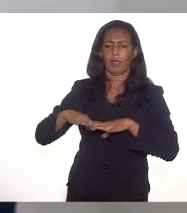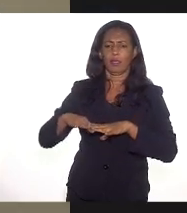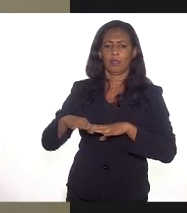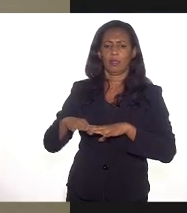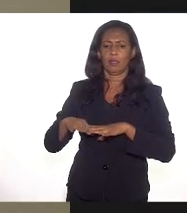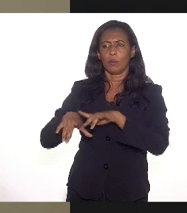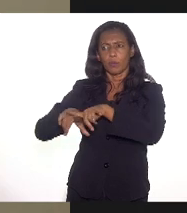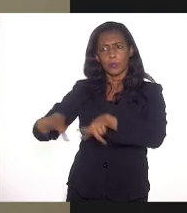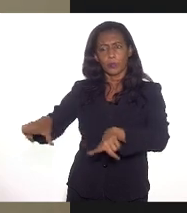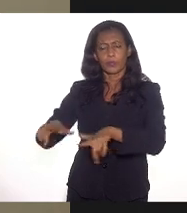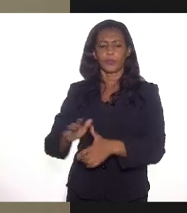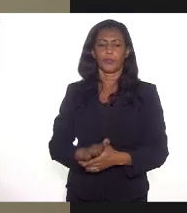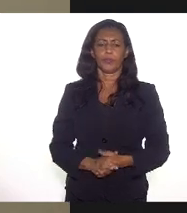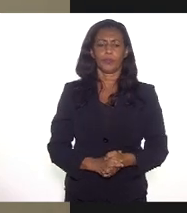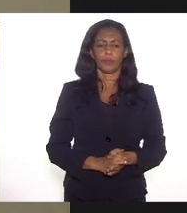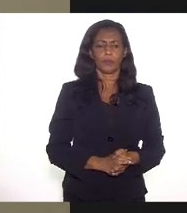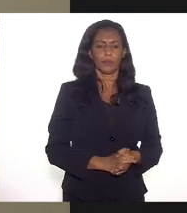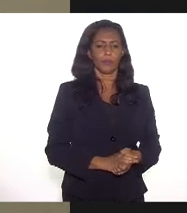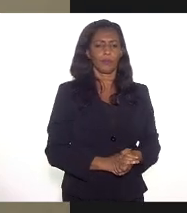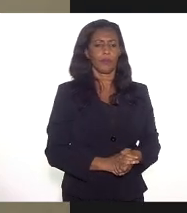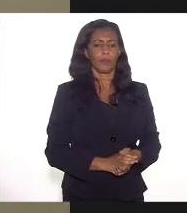isso. Então,